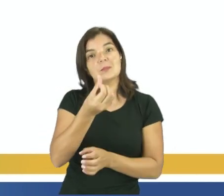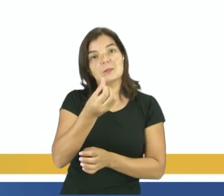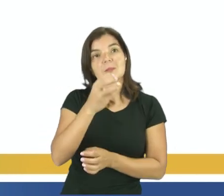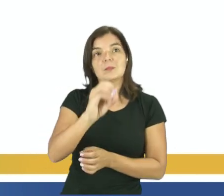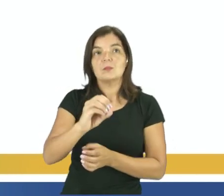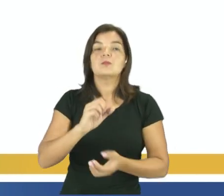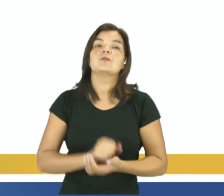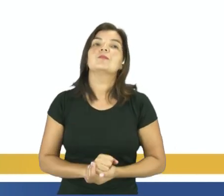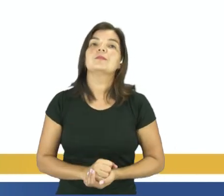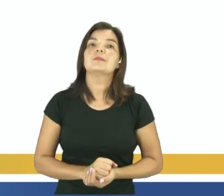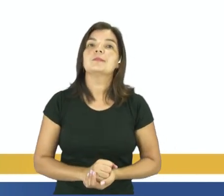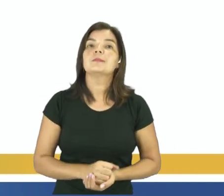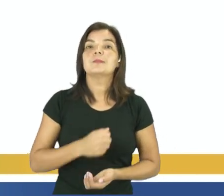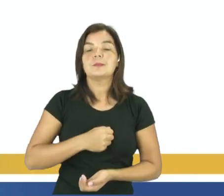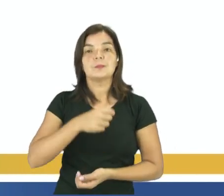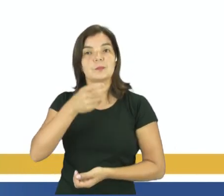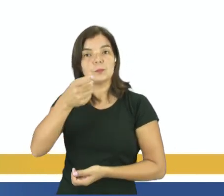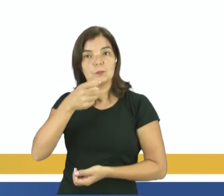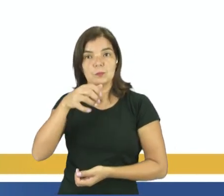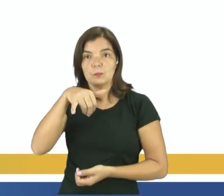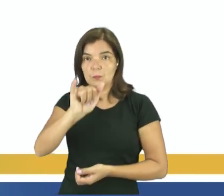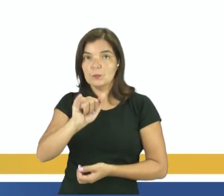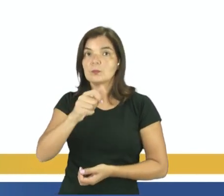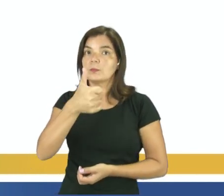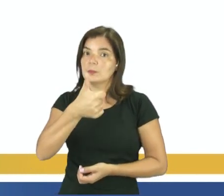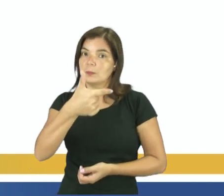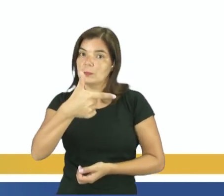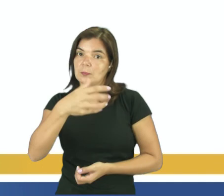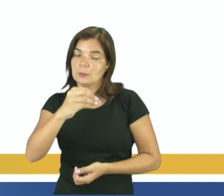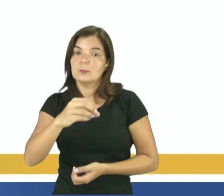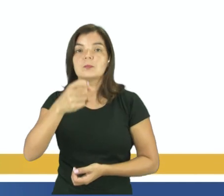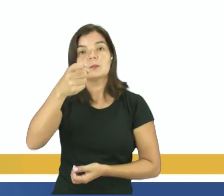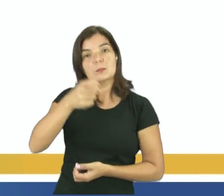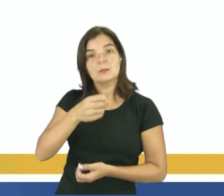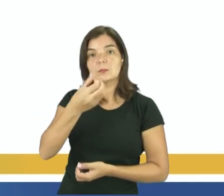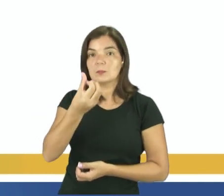graus. Então, gente, o valor de Y seria 120